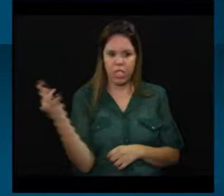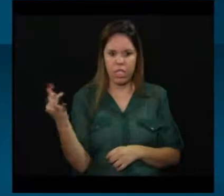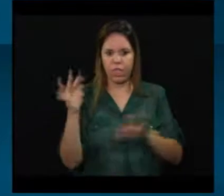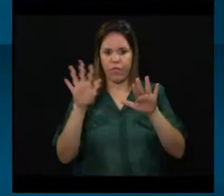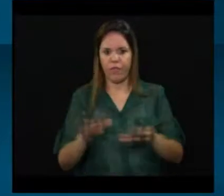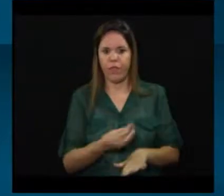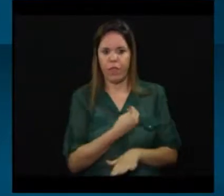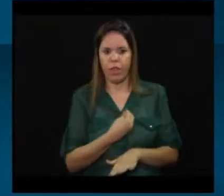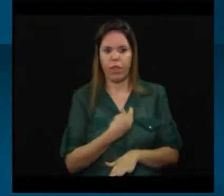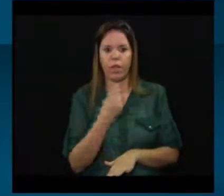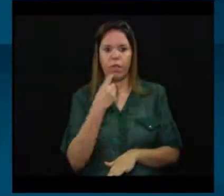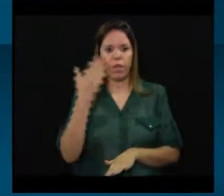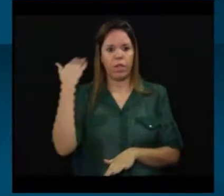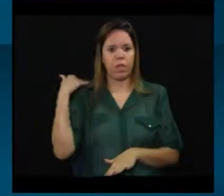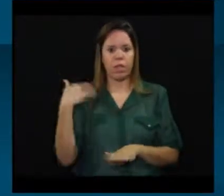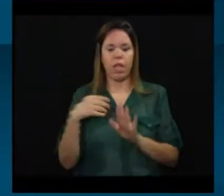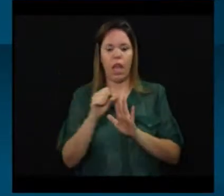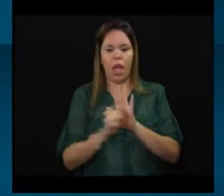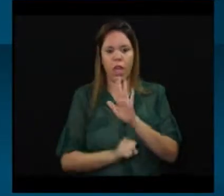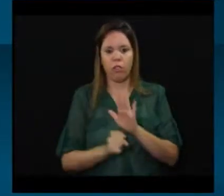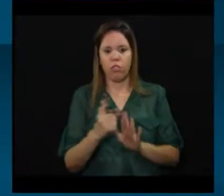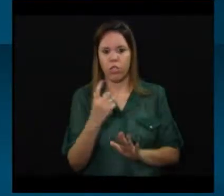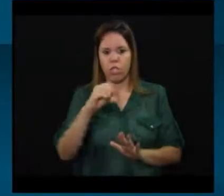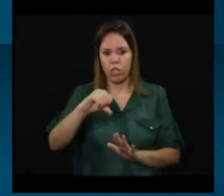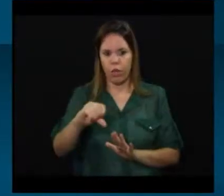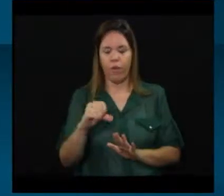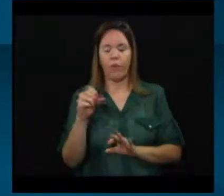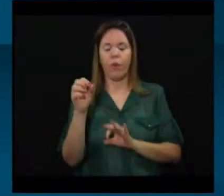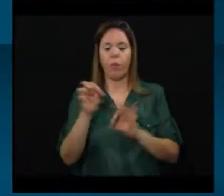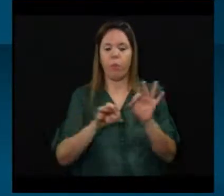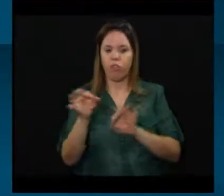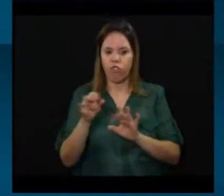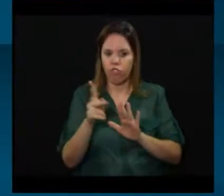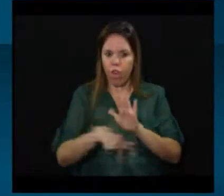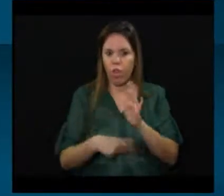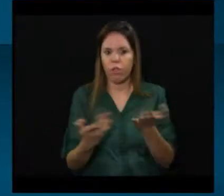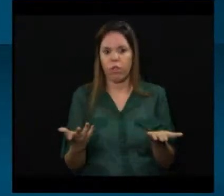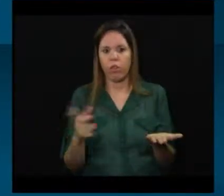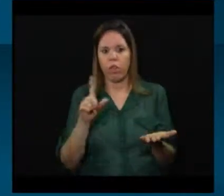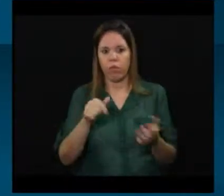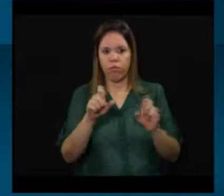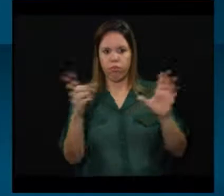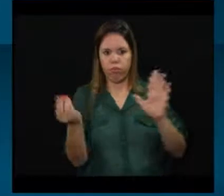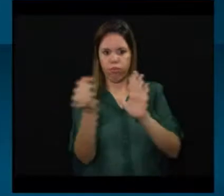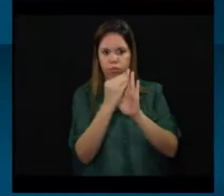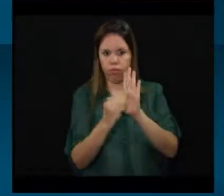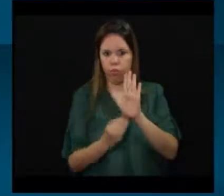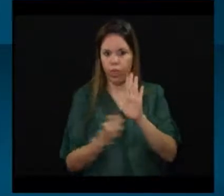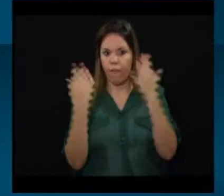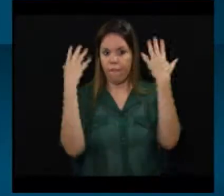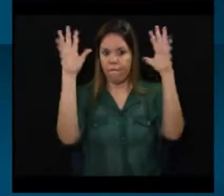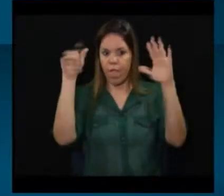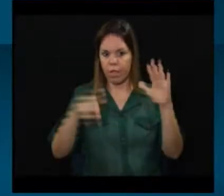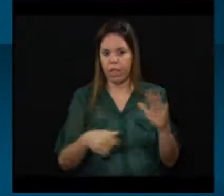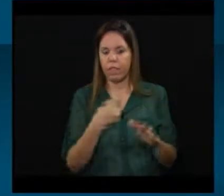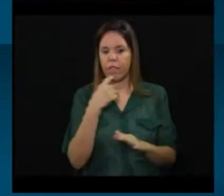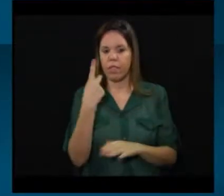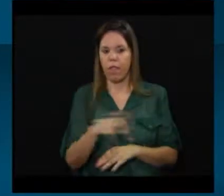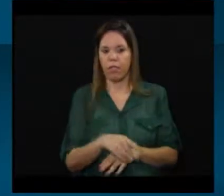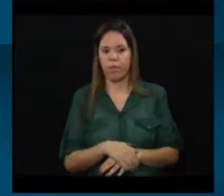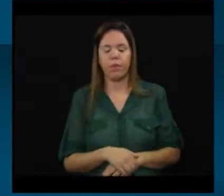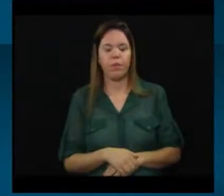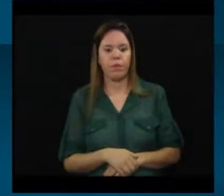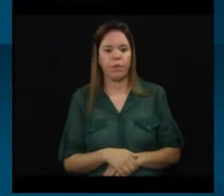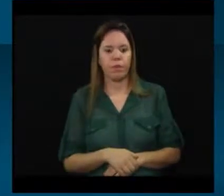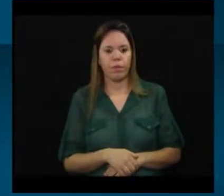século XIX. Com o projeto, o festival vai passar a fazer parte do calendário oficial de eventos da cidade. Em